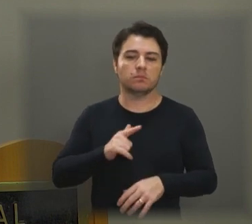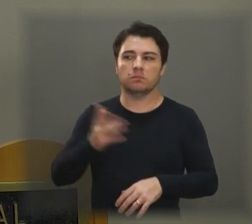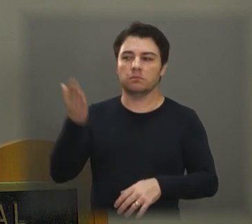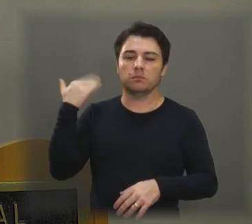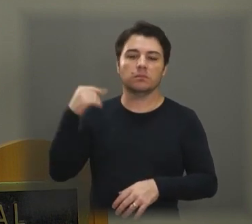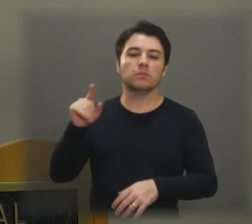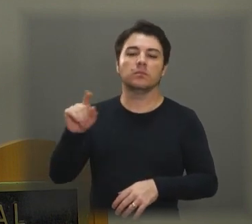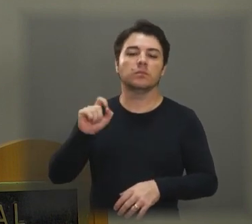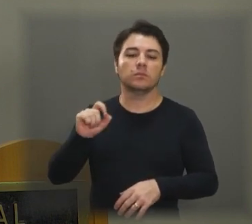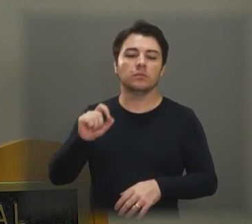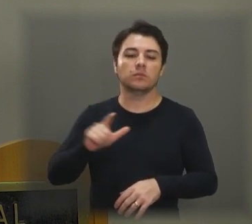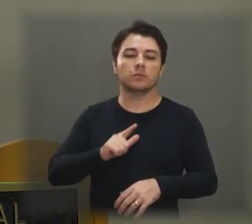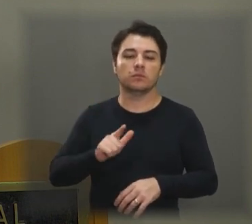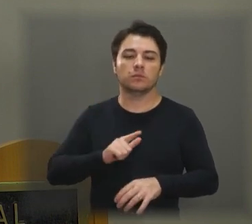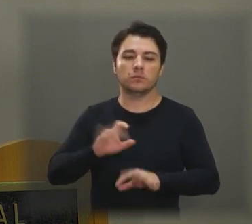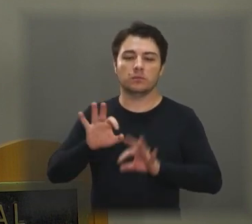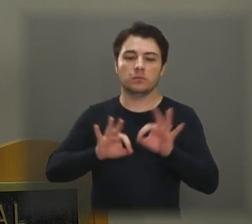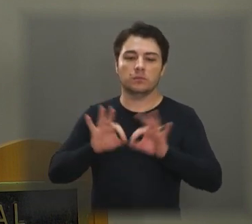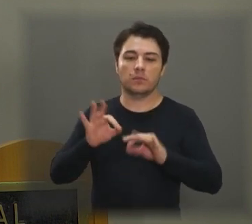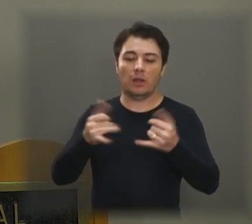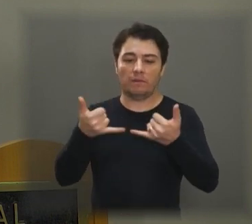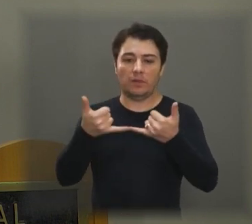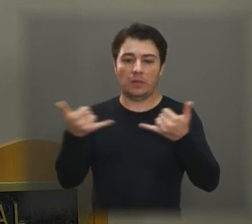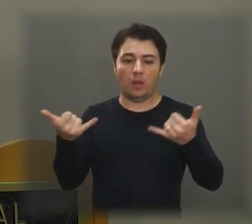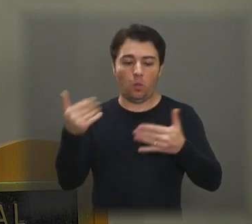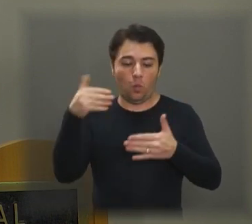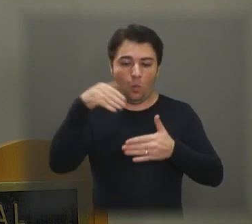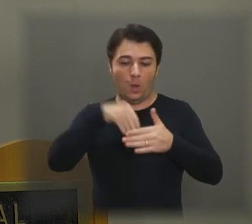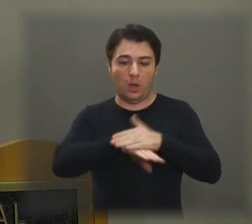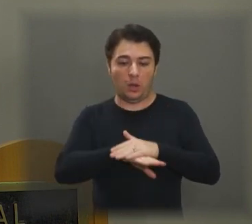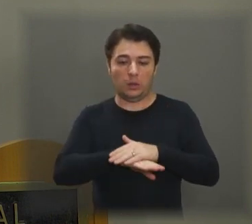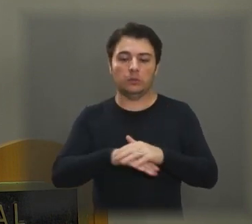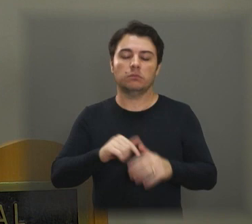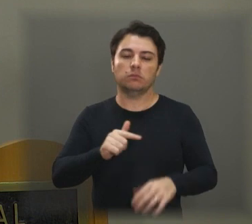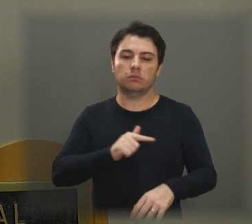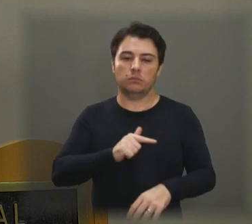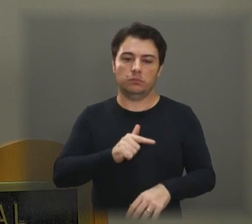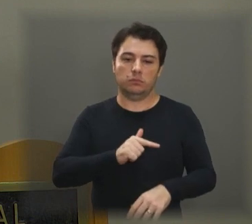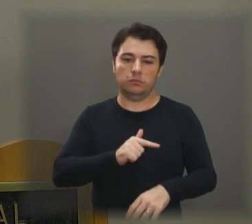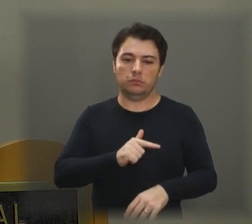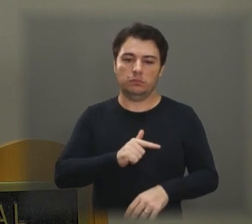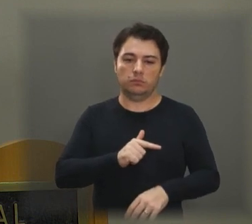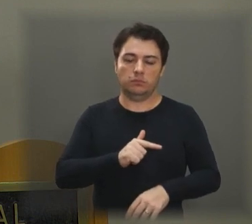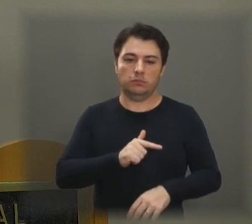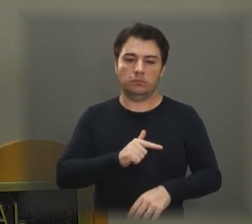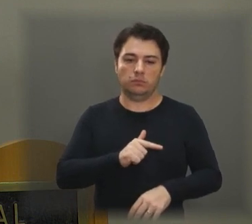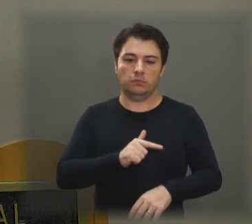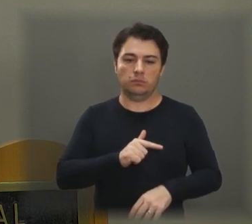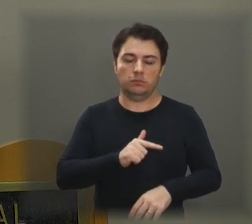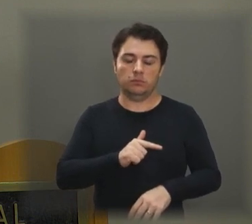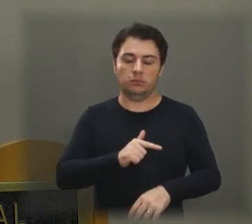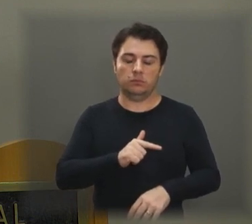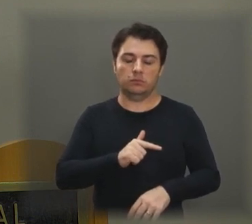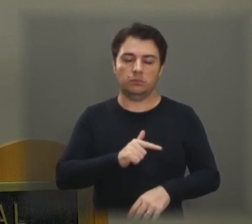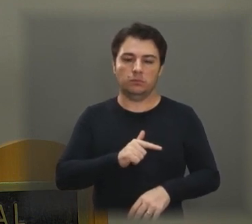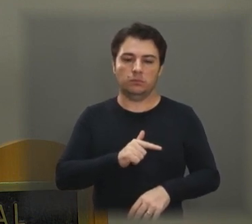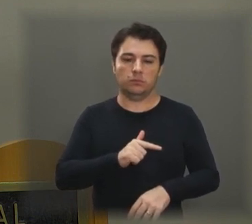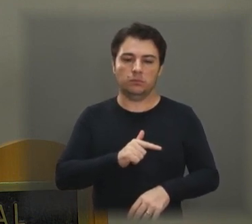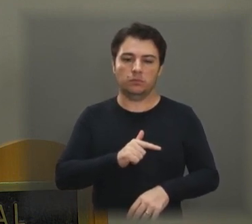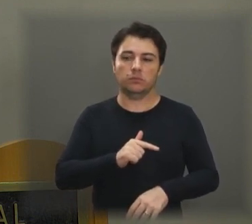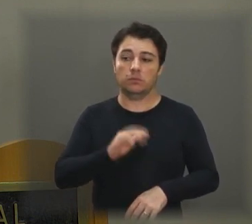projeto de fiação embutida né que foi feita há um tempo atrás e